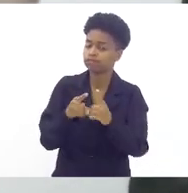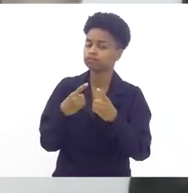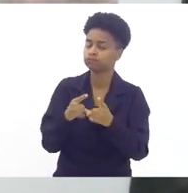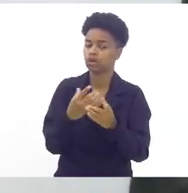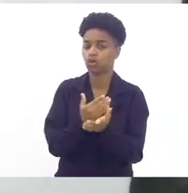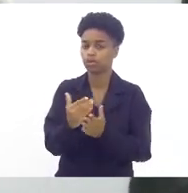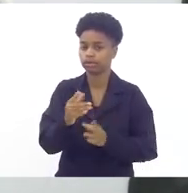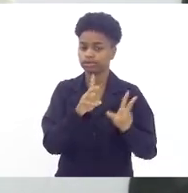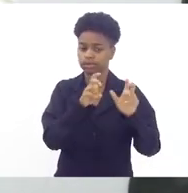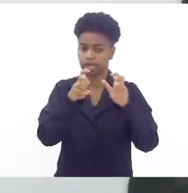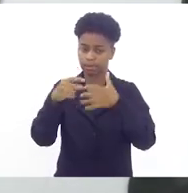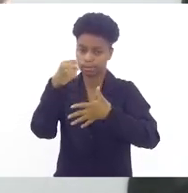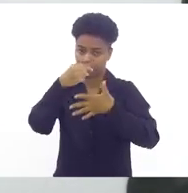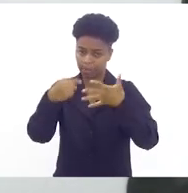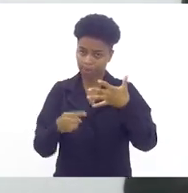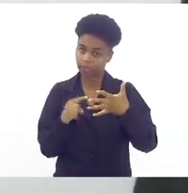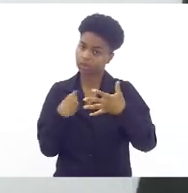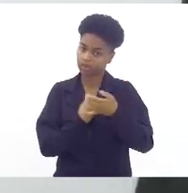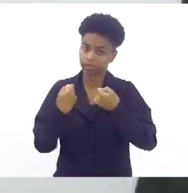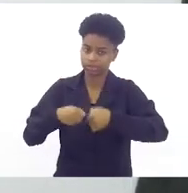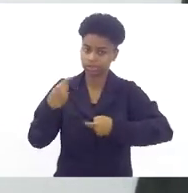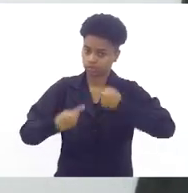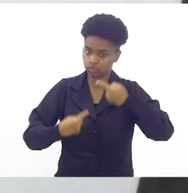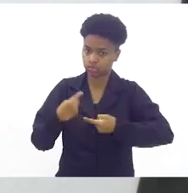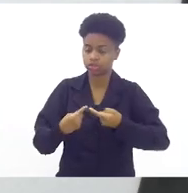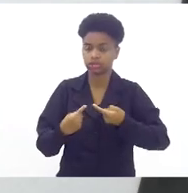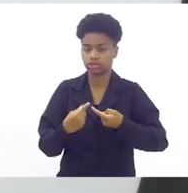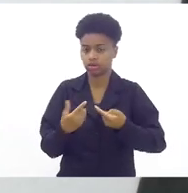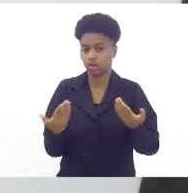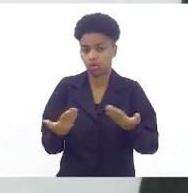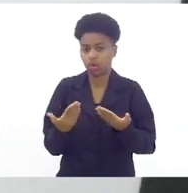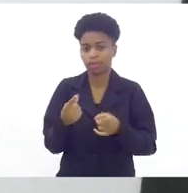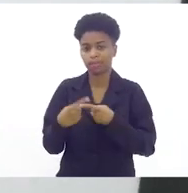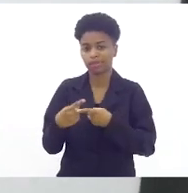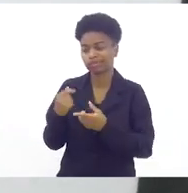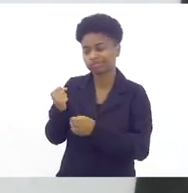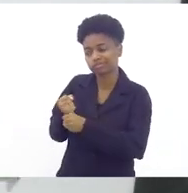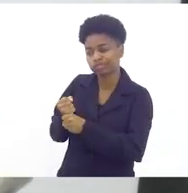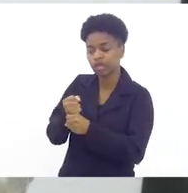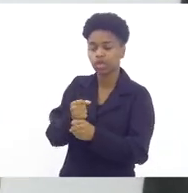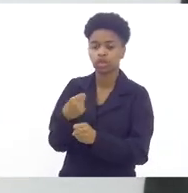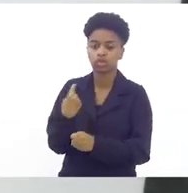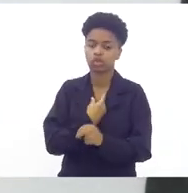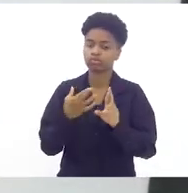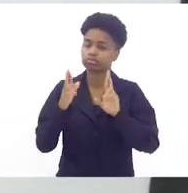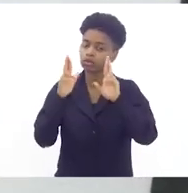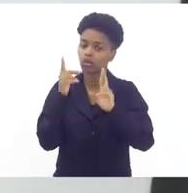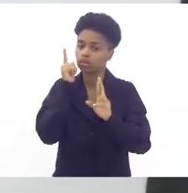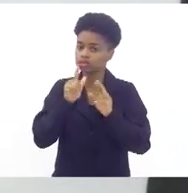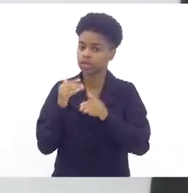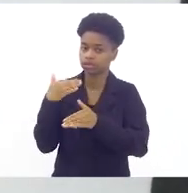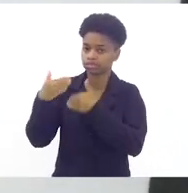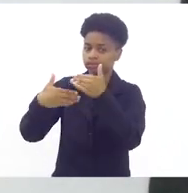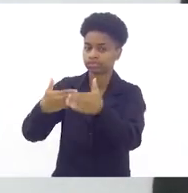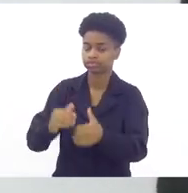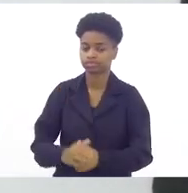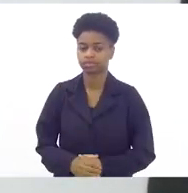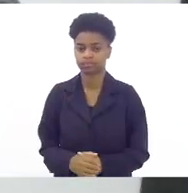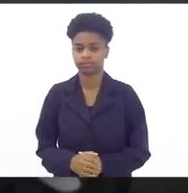de temas candentes aí do nosso debate da Faetec nesses últimos anos que a gente espera conseguir avançar